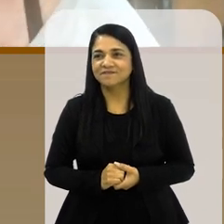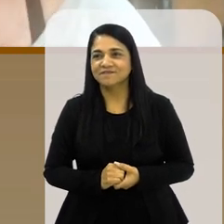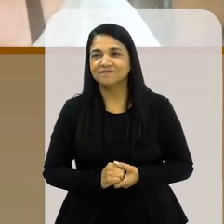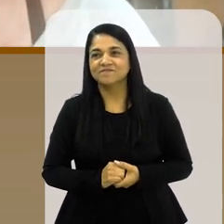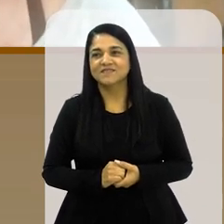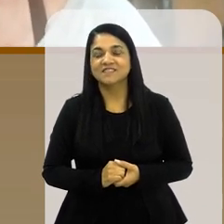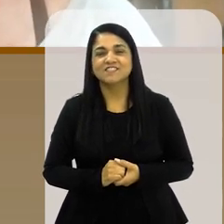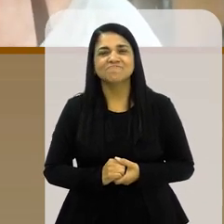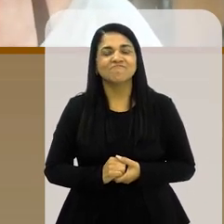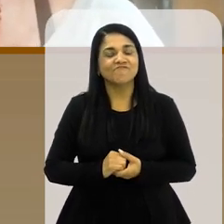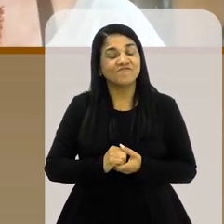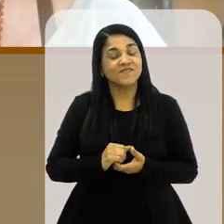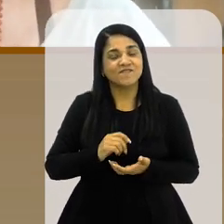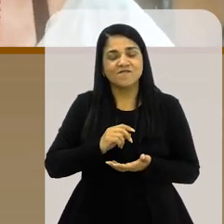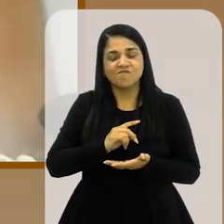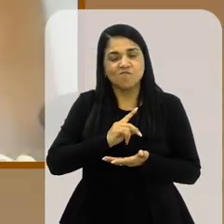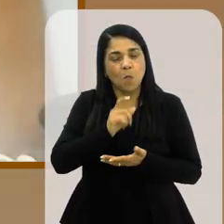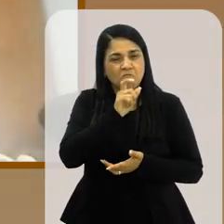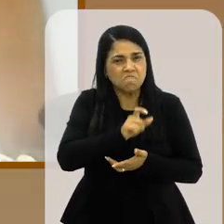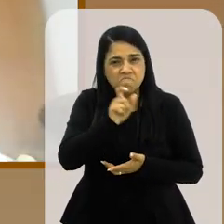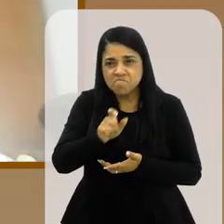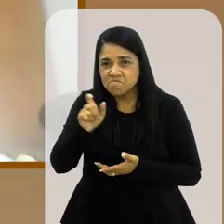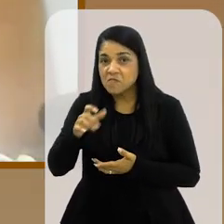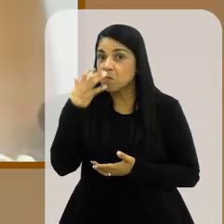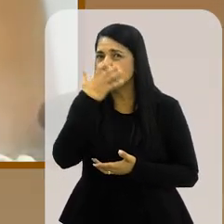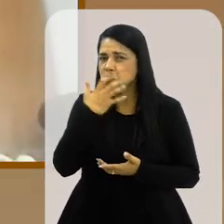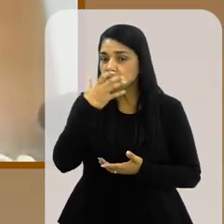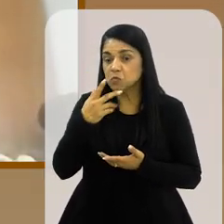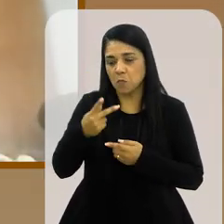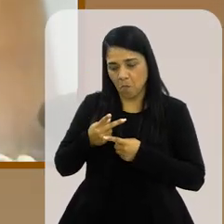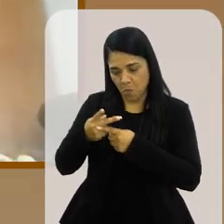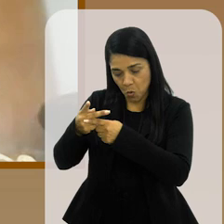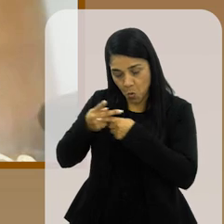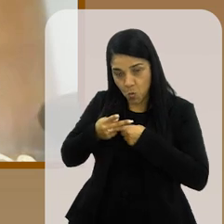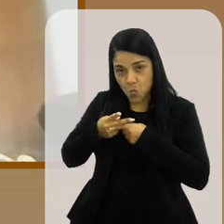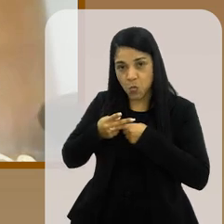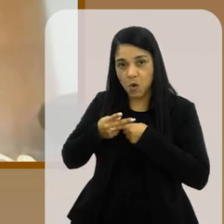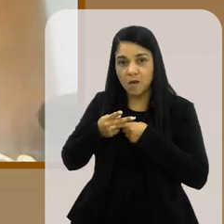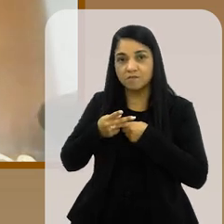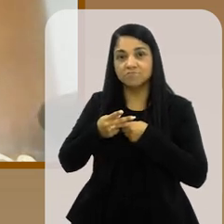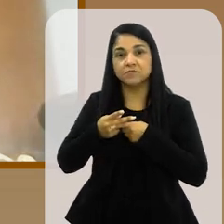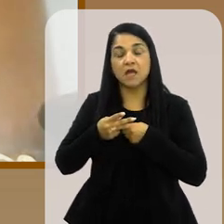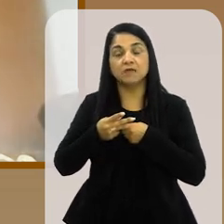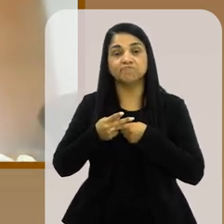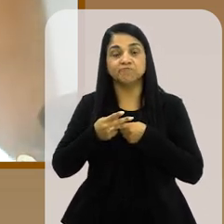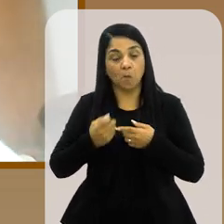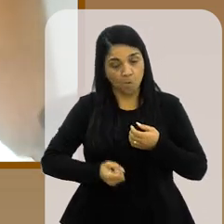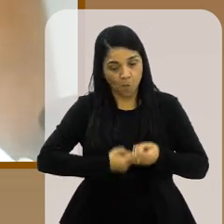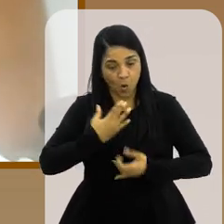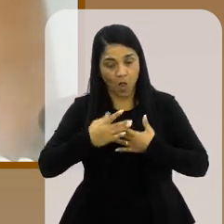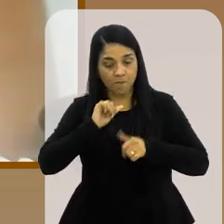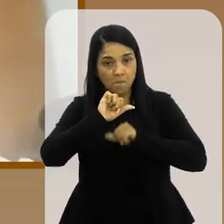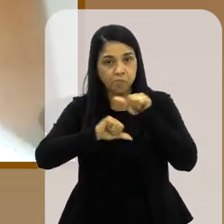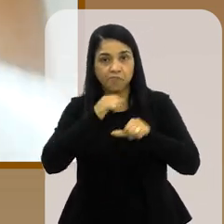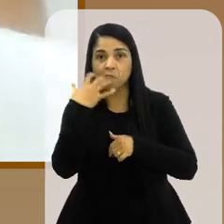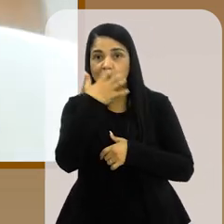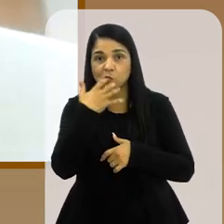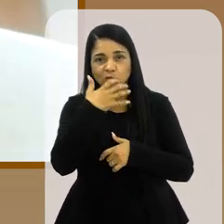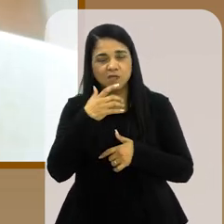Muitos músicos me procuram, muitos, pedindo para musicar meus poemas. Eu não acompanho muito.